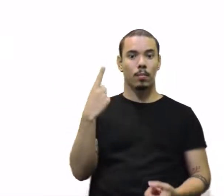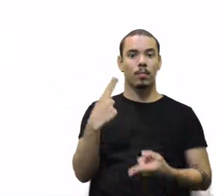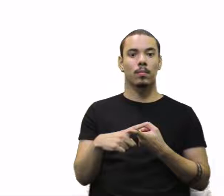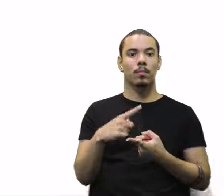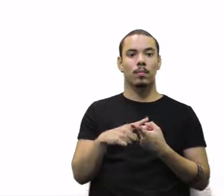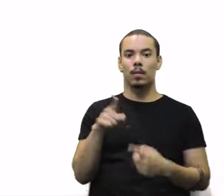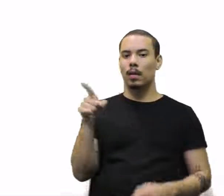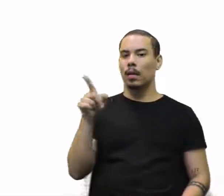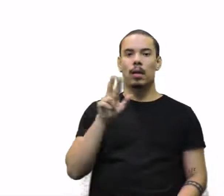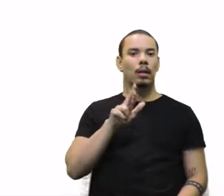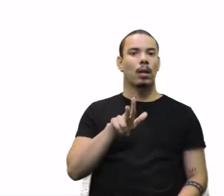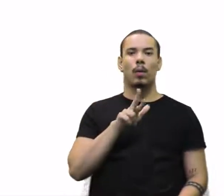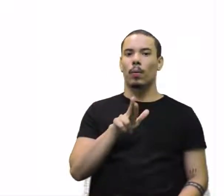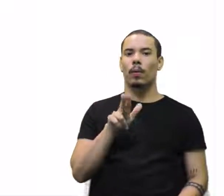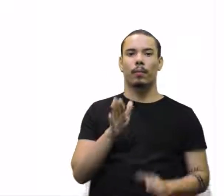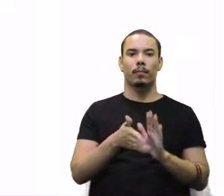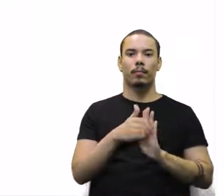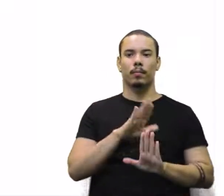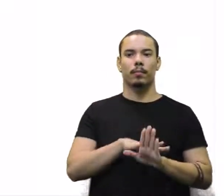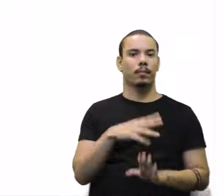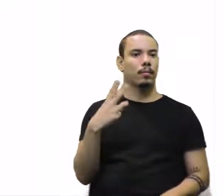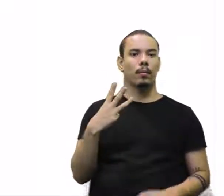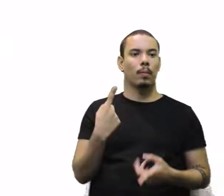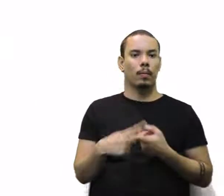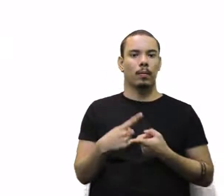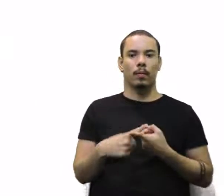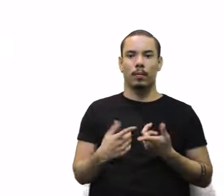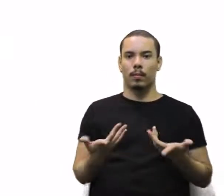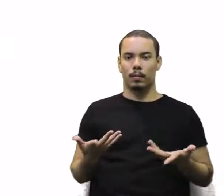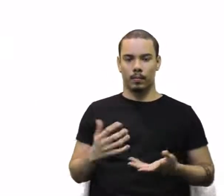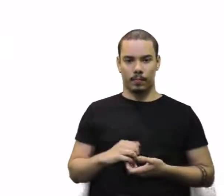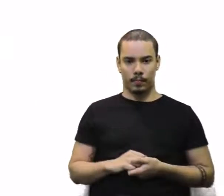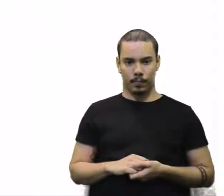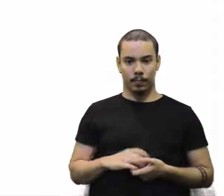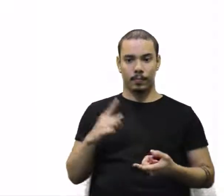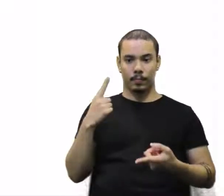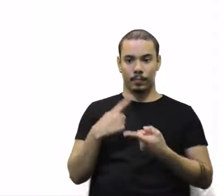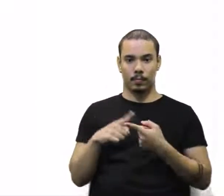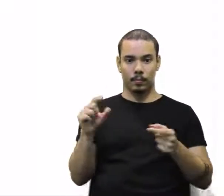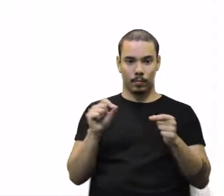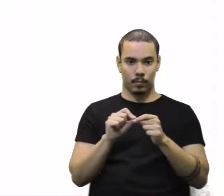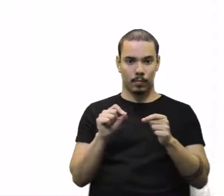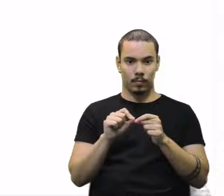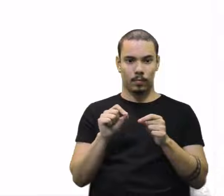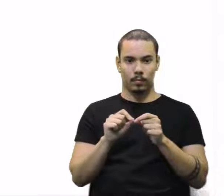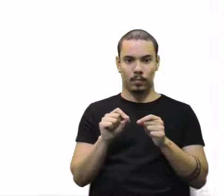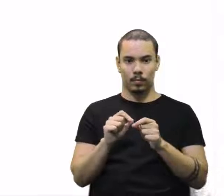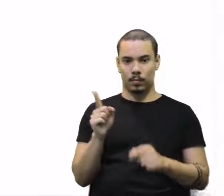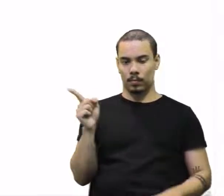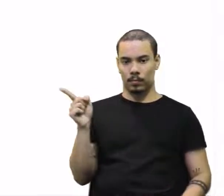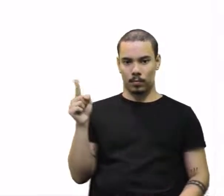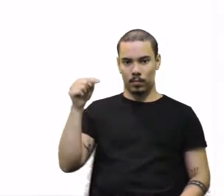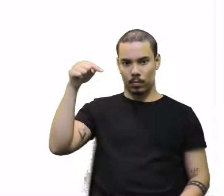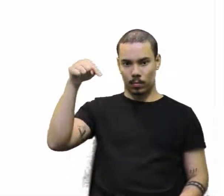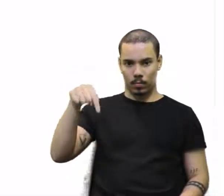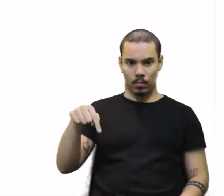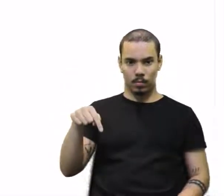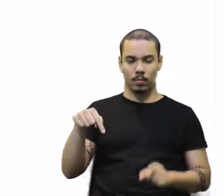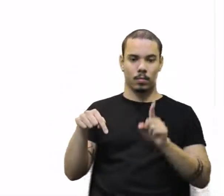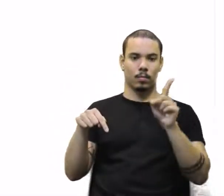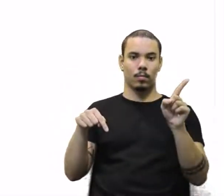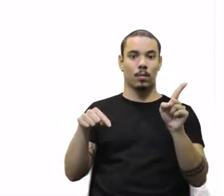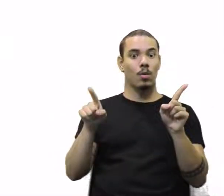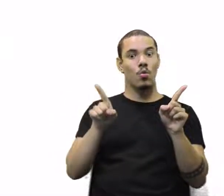que esse cara aqui não é terciário, professora? Porque ele está fazendo ligação com esse carbono aqui,